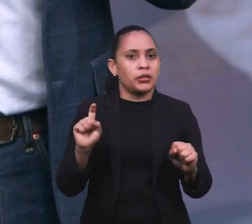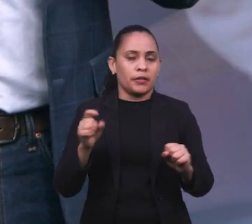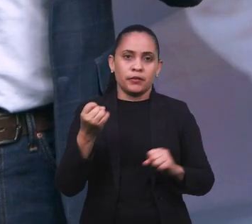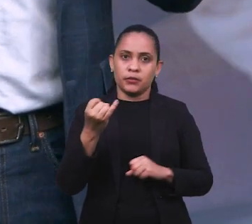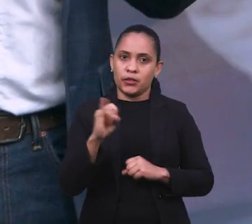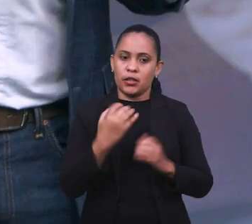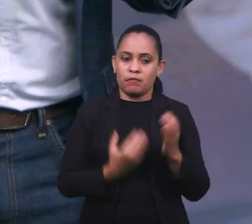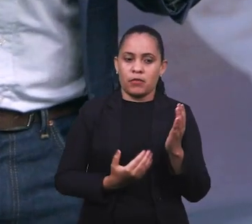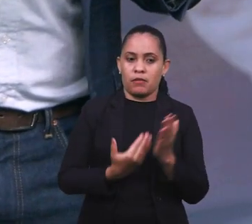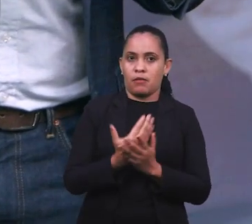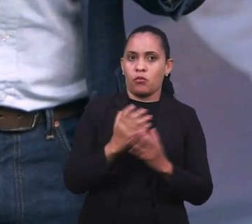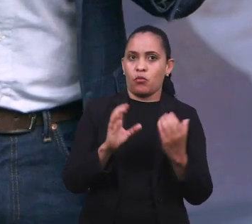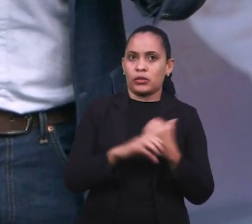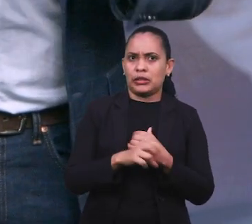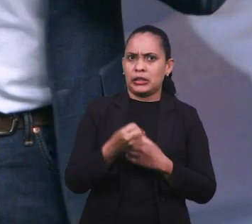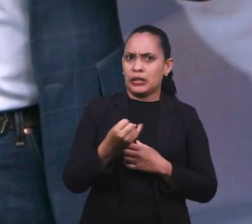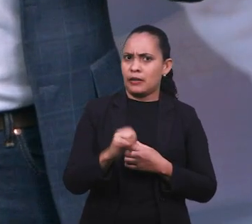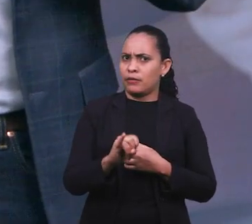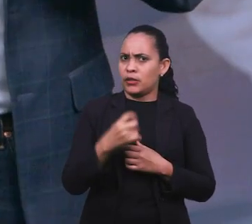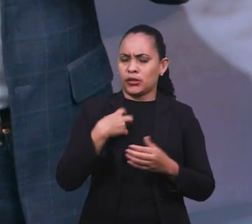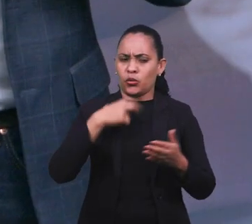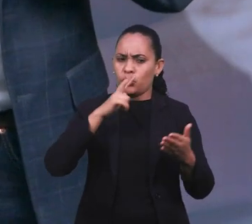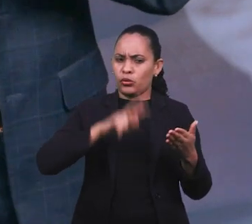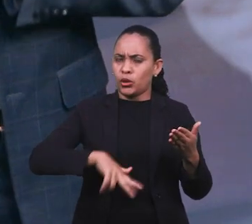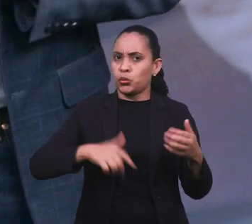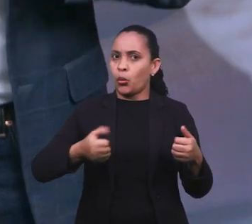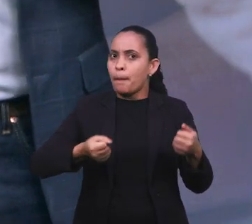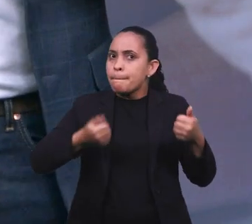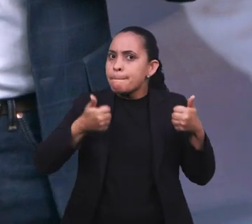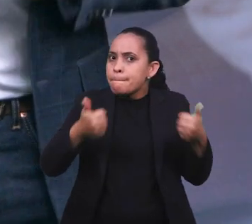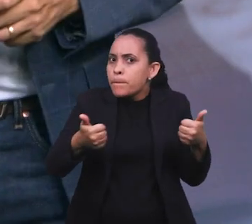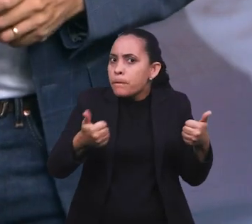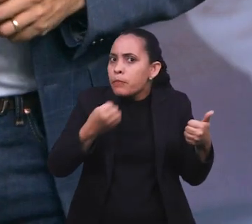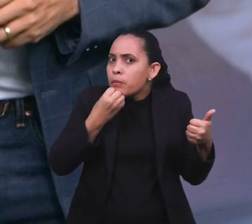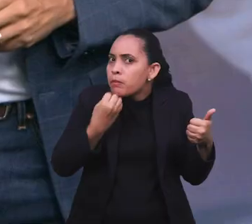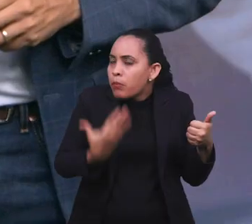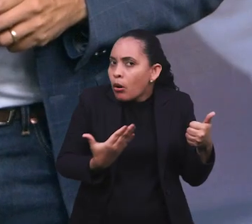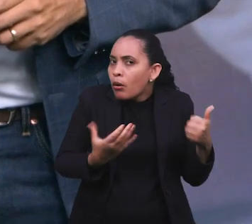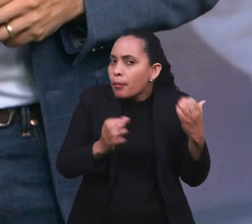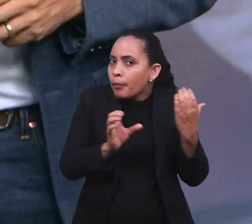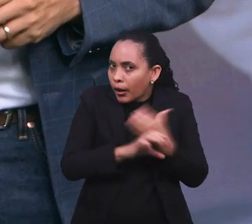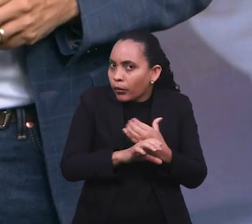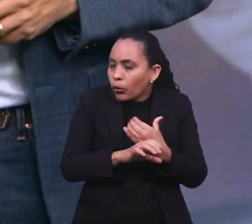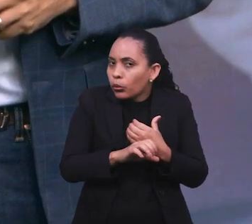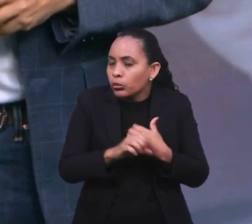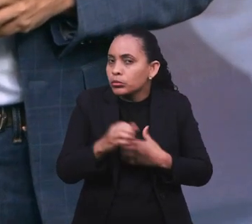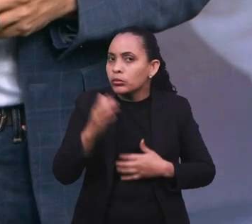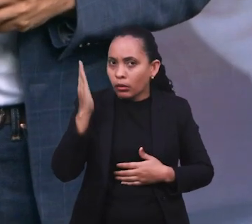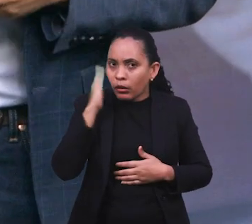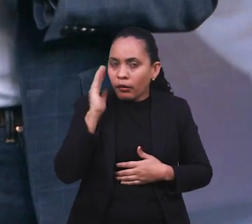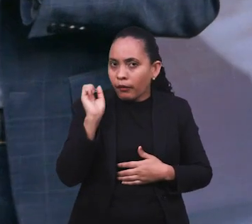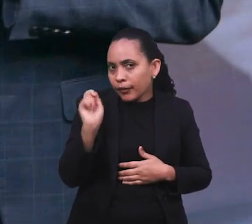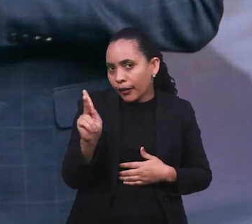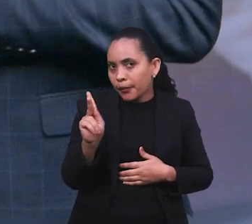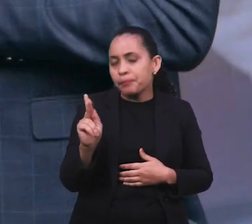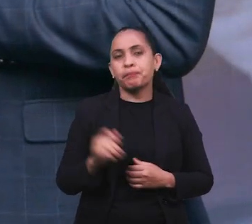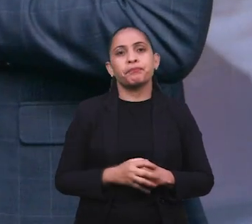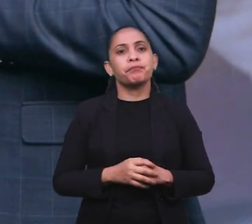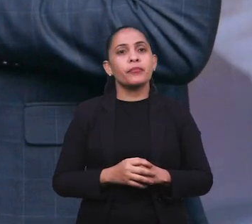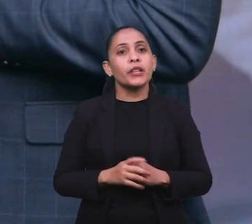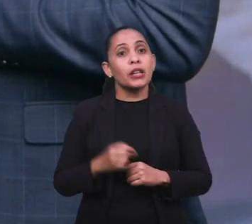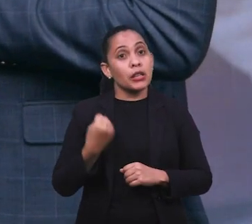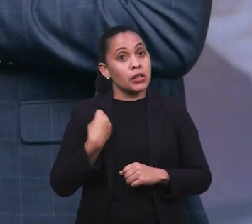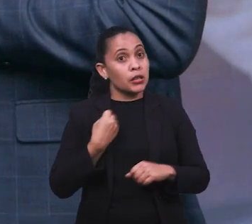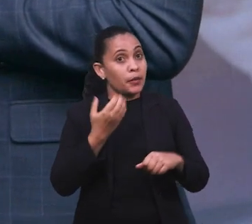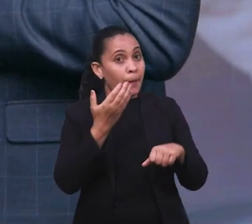você seja aprovado em concursos públicos se você não se tornar um bom leitor para concursos, tudo bem? E nós falamos o quê?